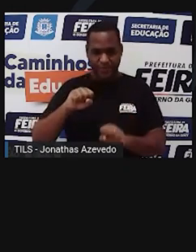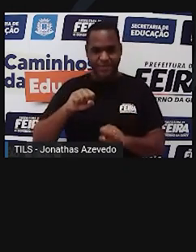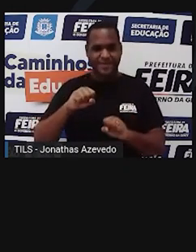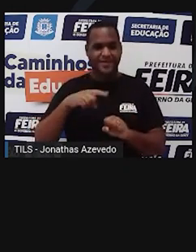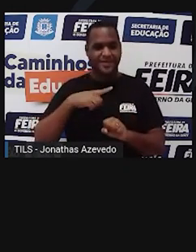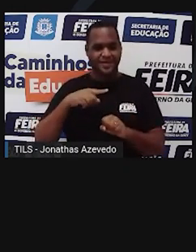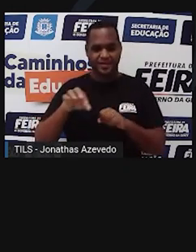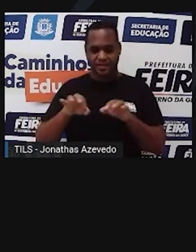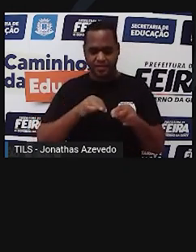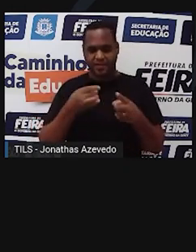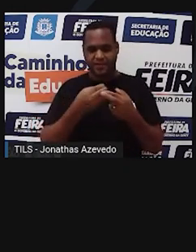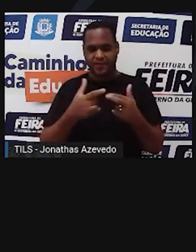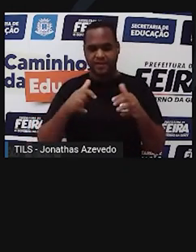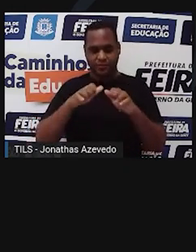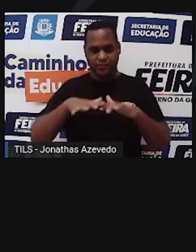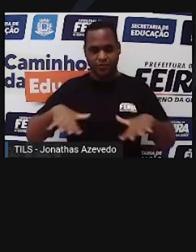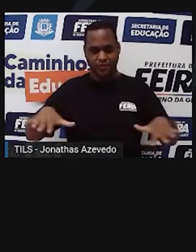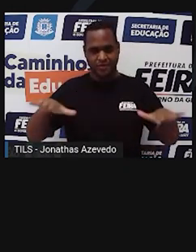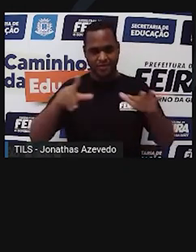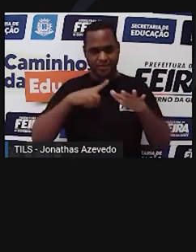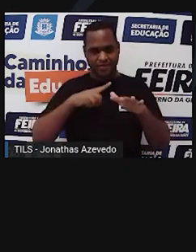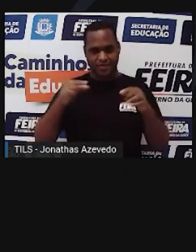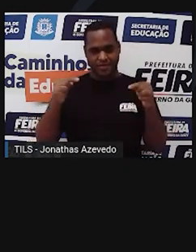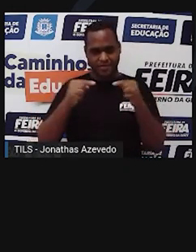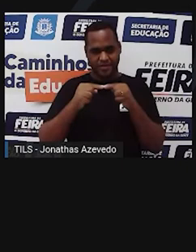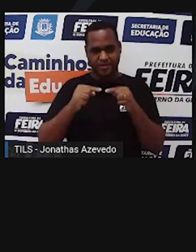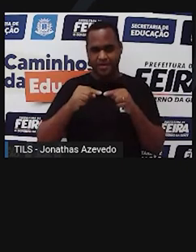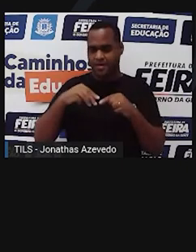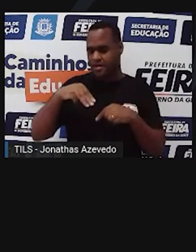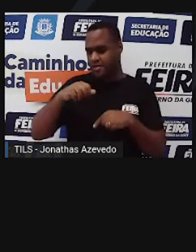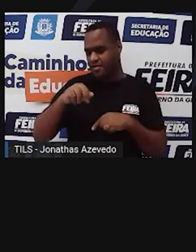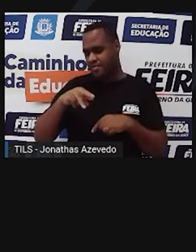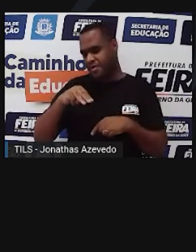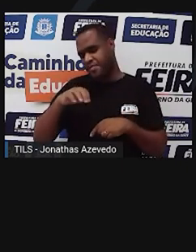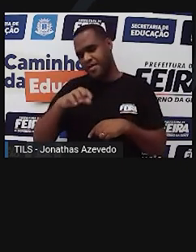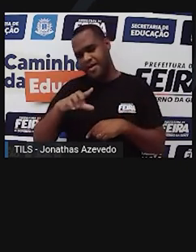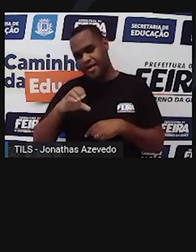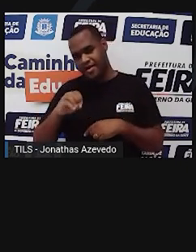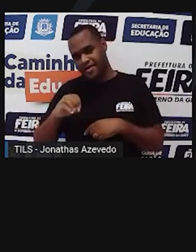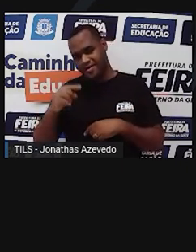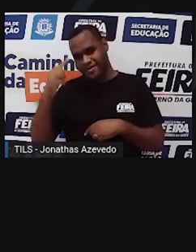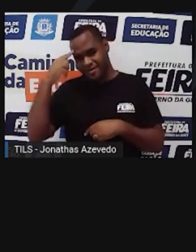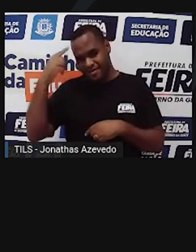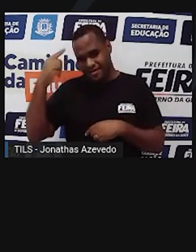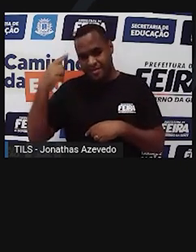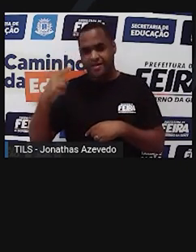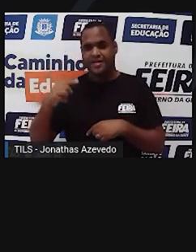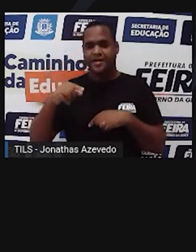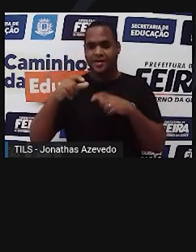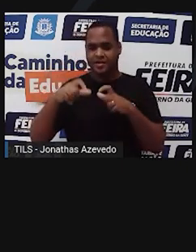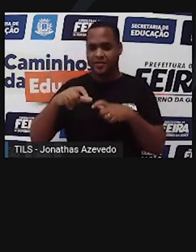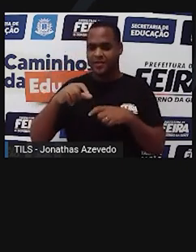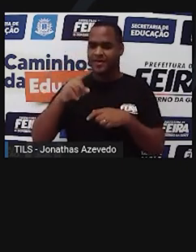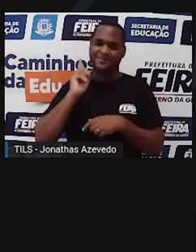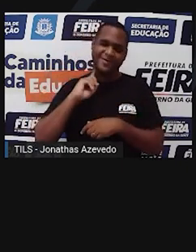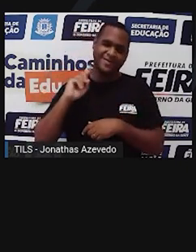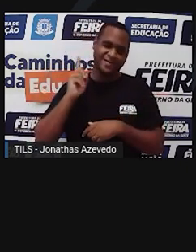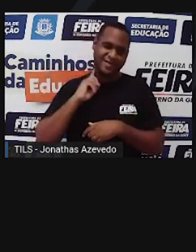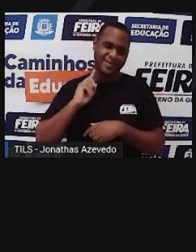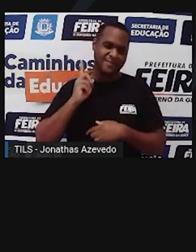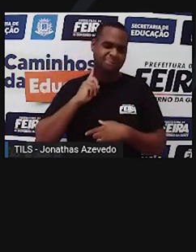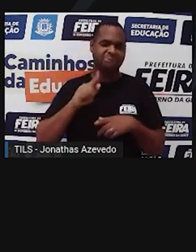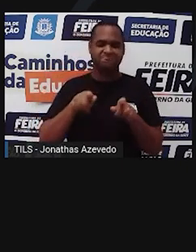utilidade pública foi a usina de Marmelos, na cidade de Juiz de Fora, também em Minas Gerais,